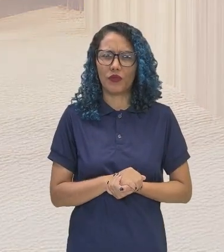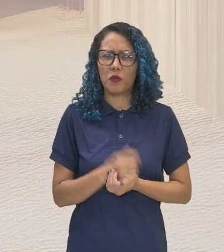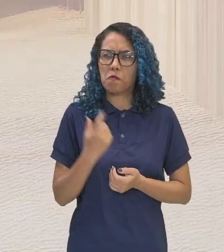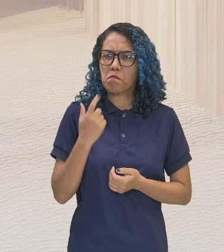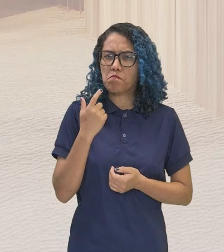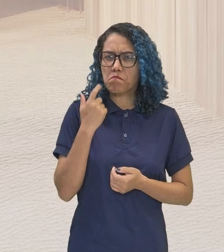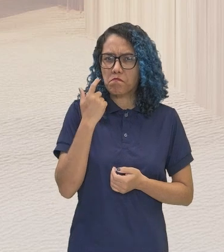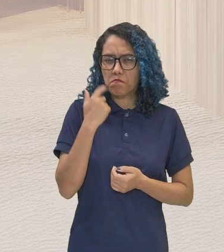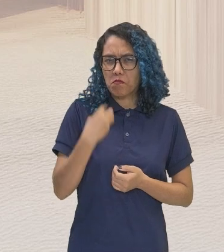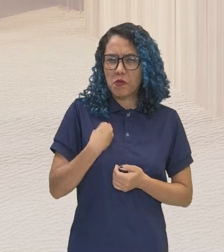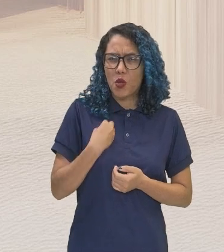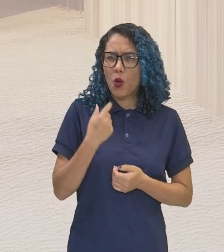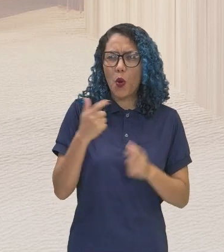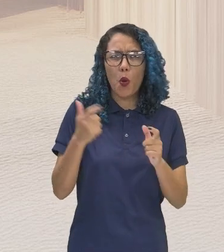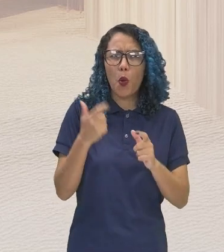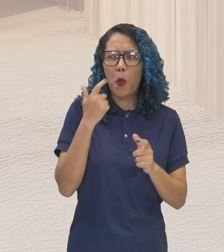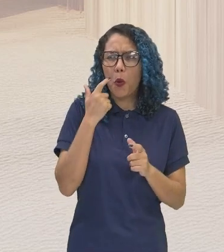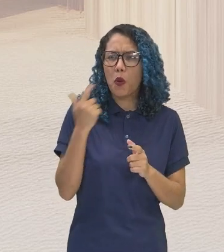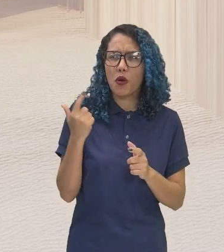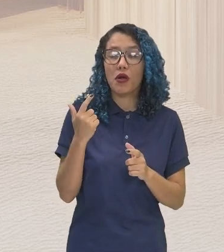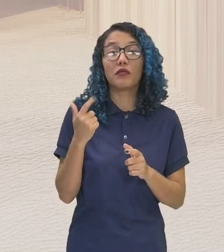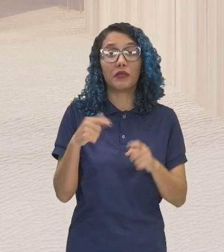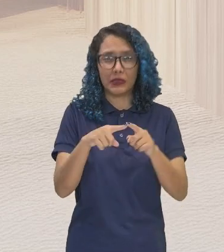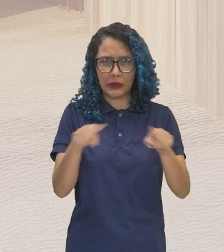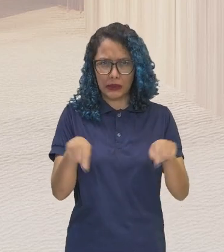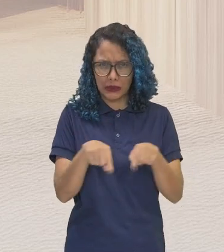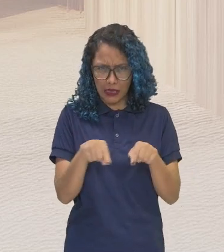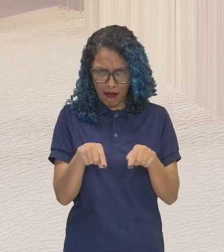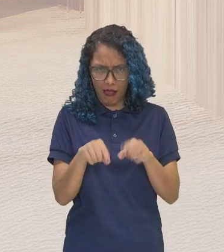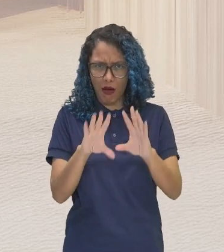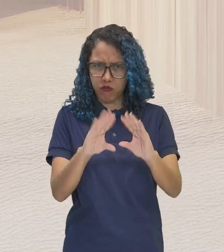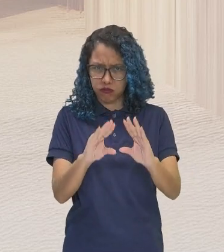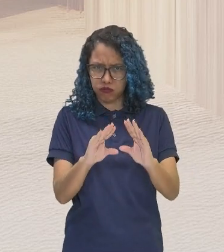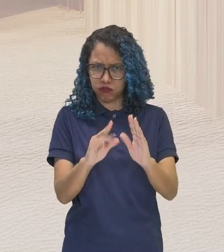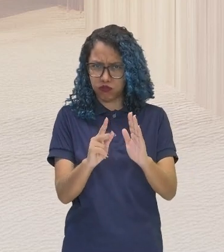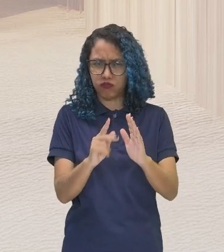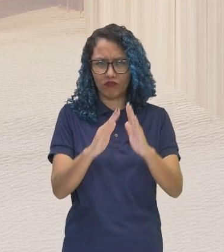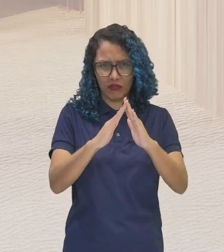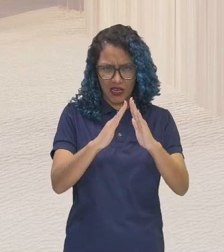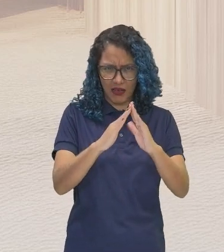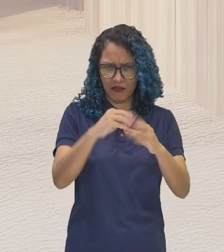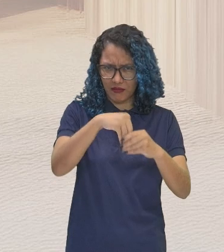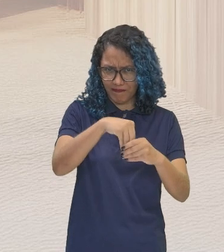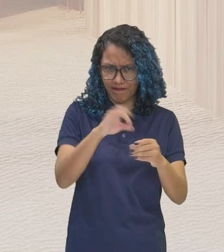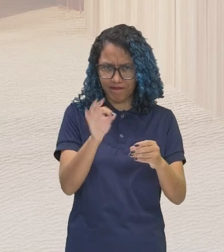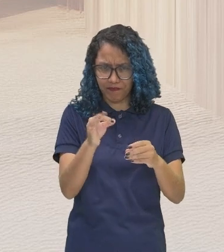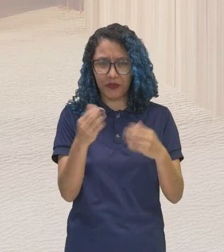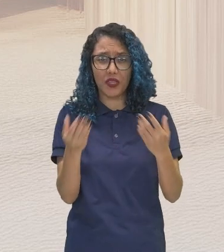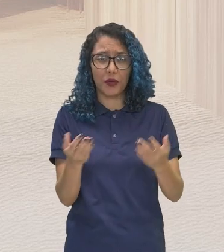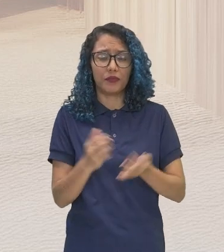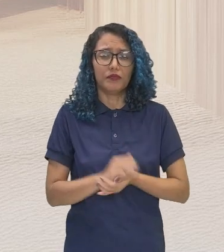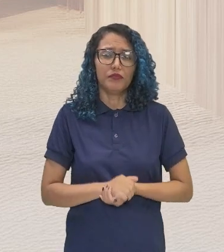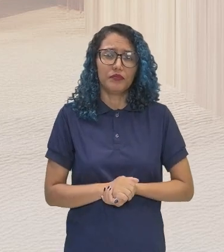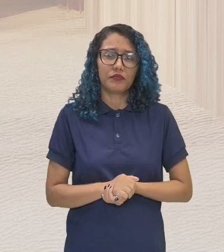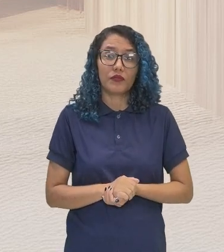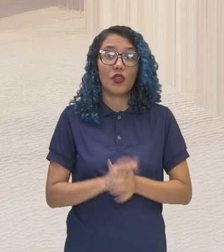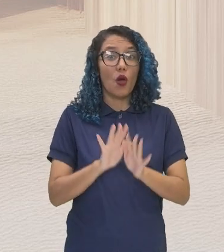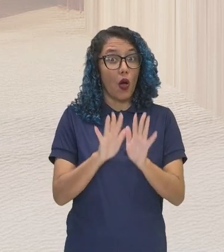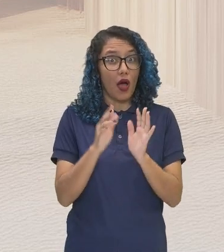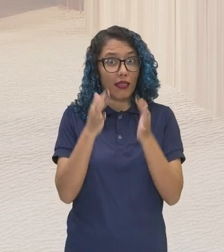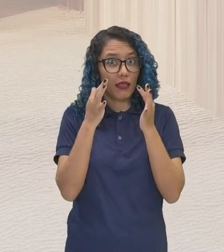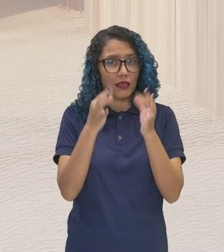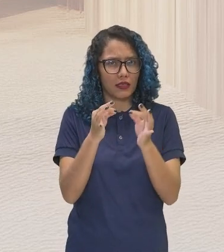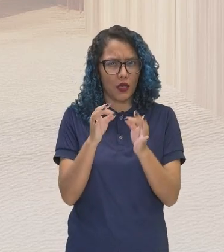trago para você o primeiro questionamento desta aula. Já pararam para pensar como